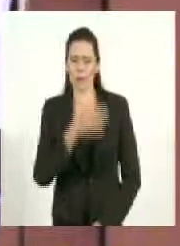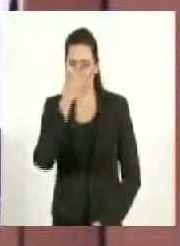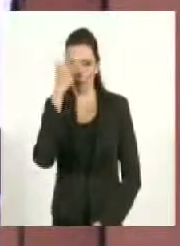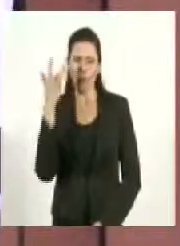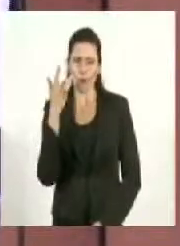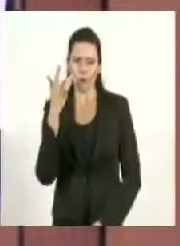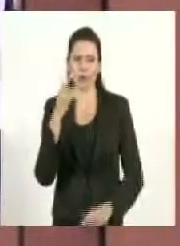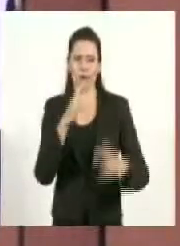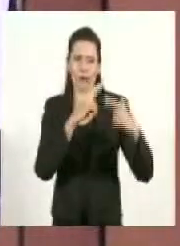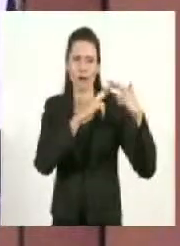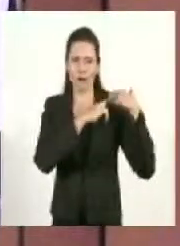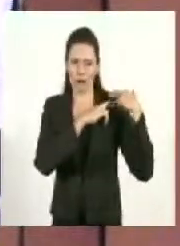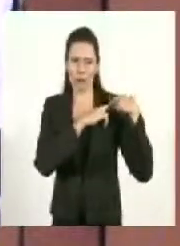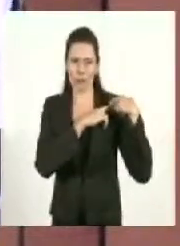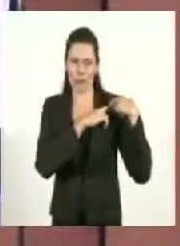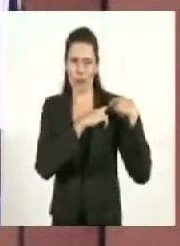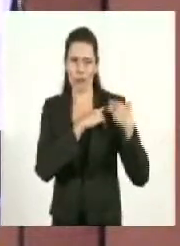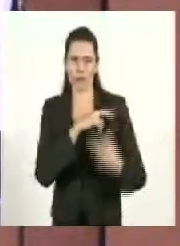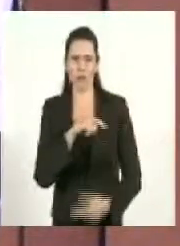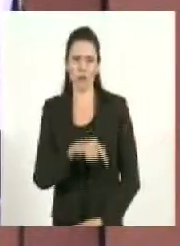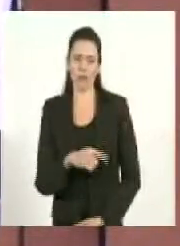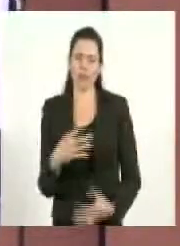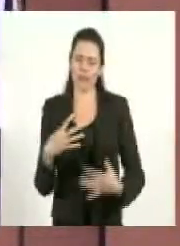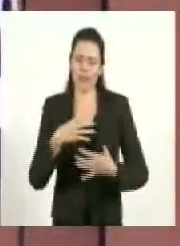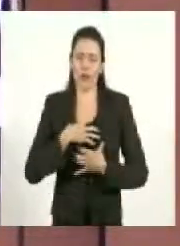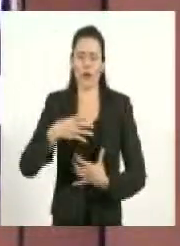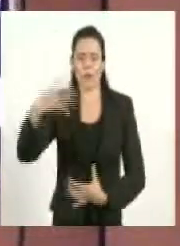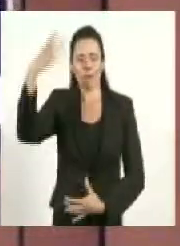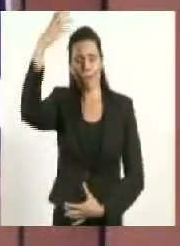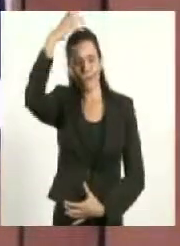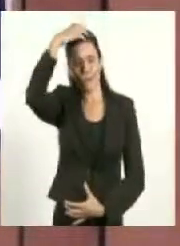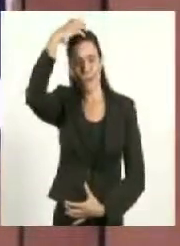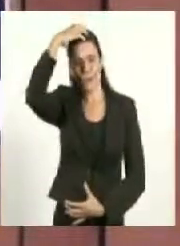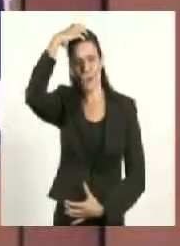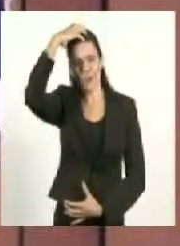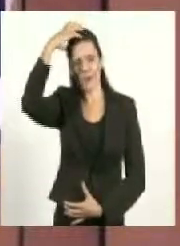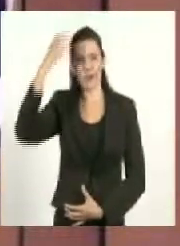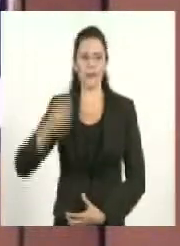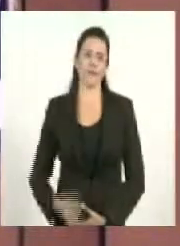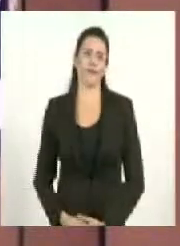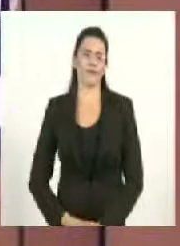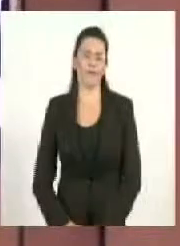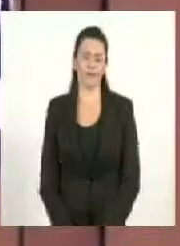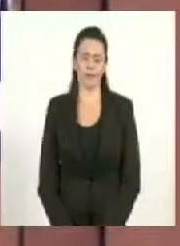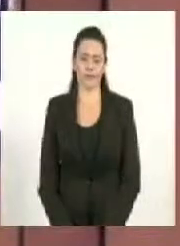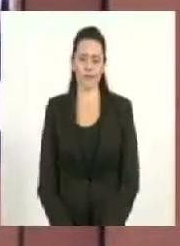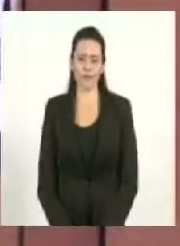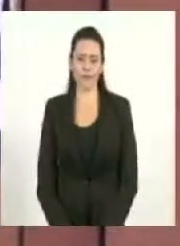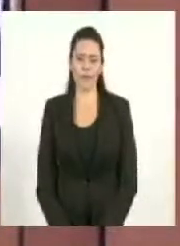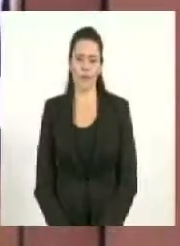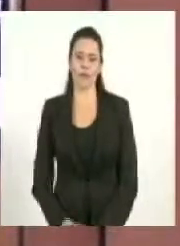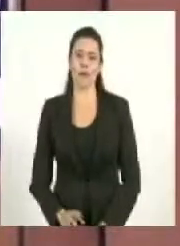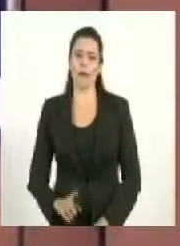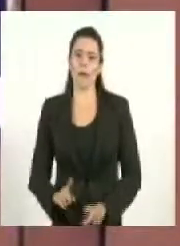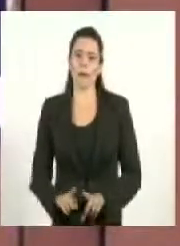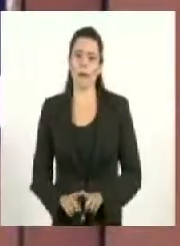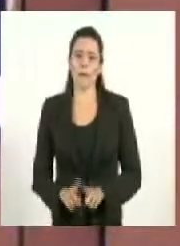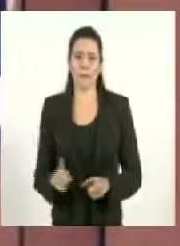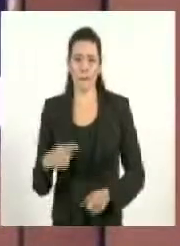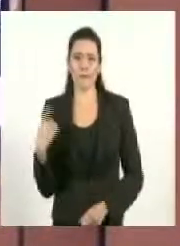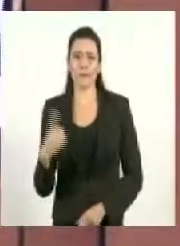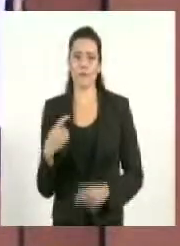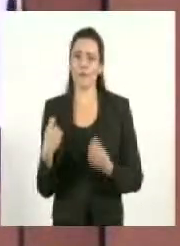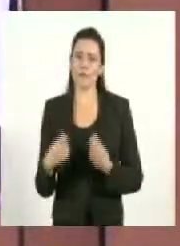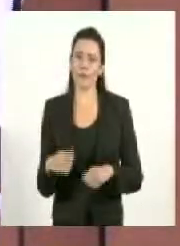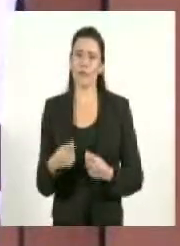vida não vai ser fácil. Mas temos que ter noção dos riscos que corremos.